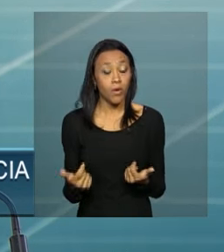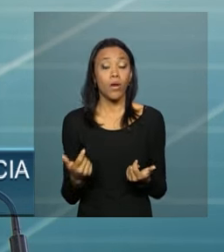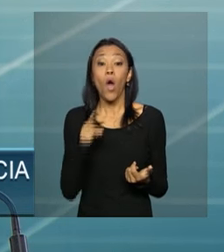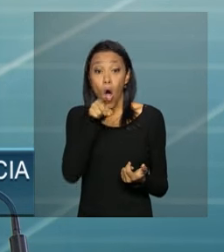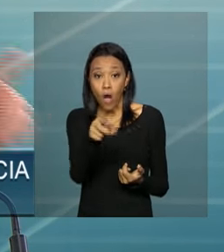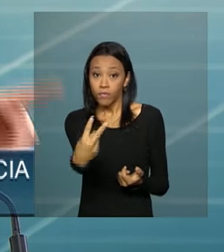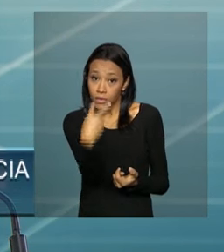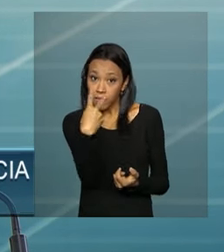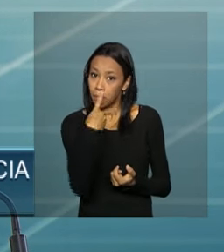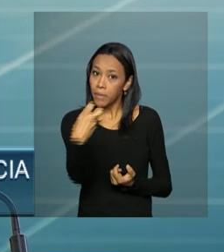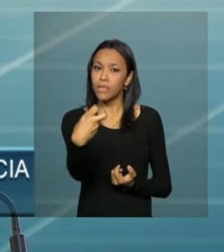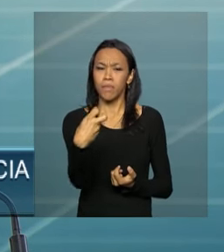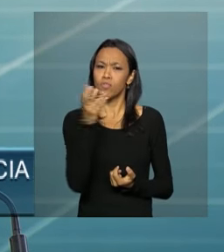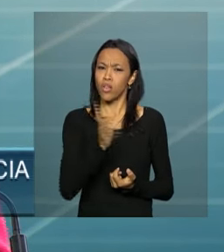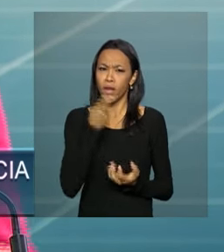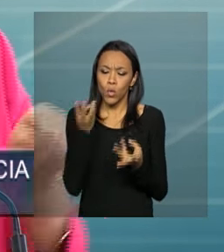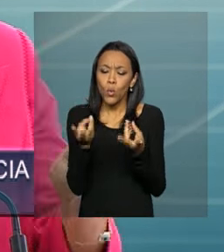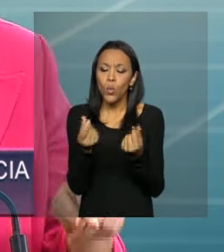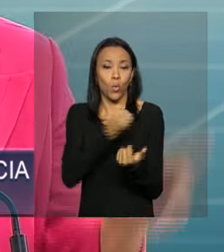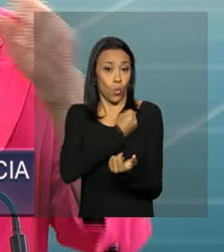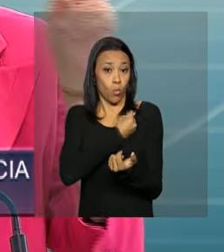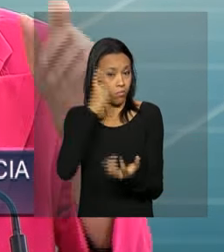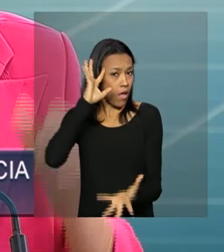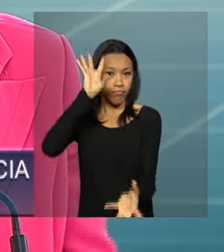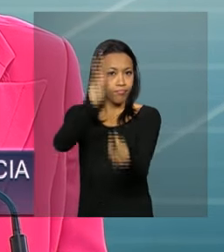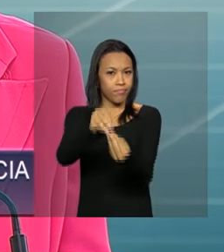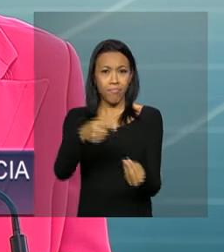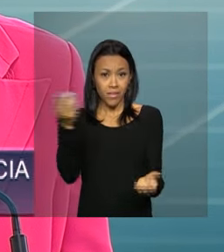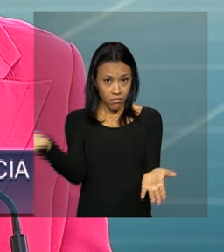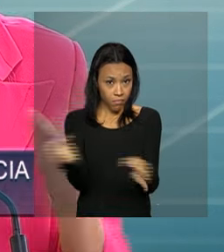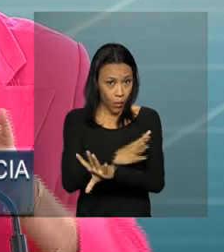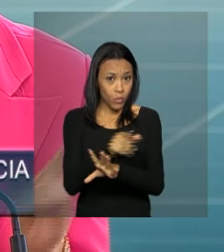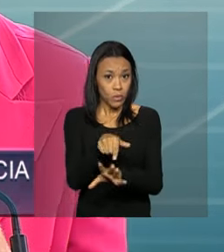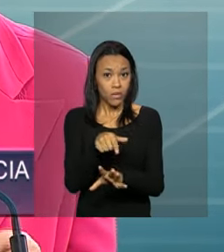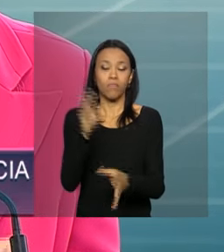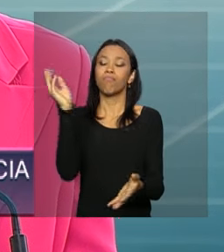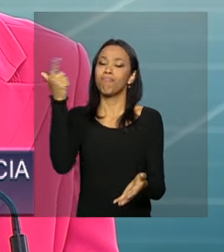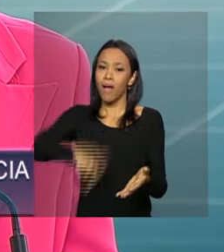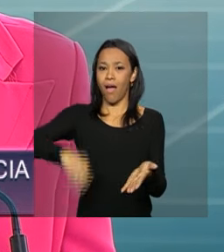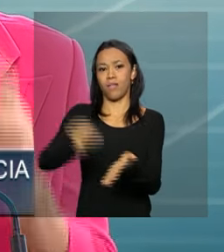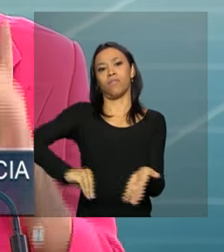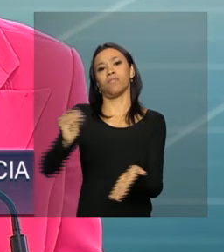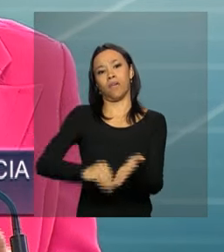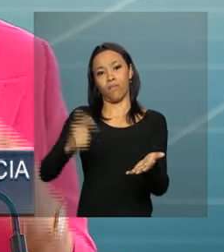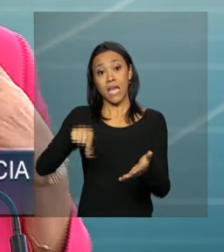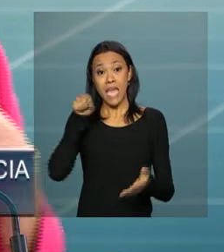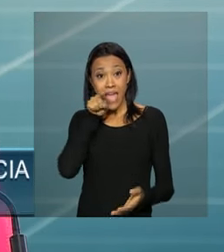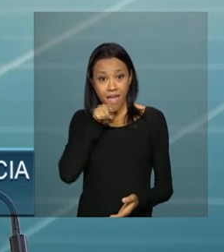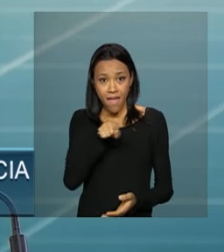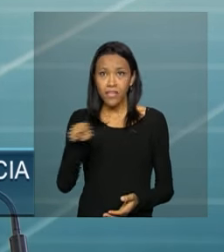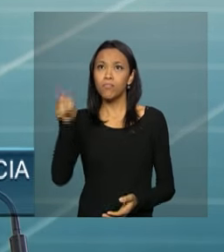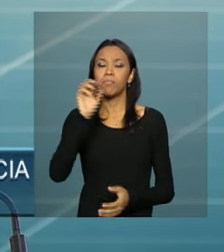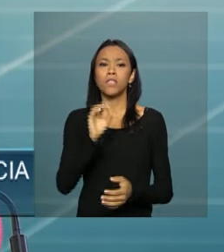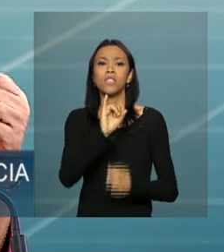Vejam vocês, eu falei todos esses números para chegar a essa conclusão, mas não bastava. Esses institutos federais tecnológicos